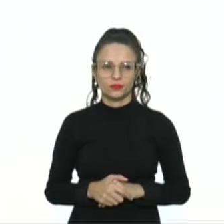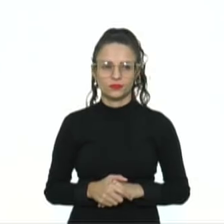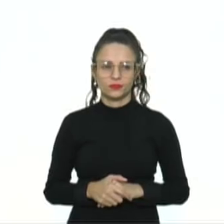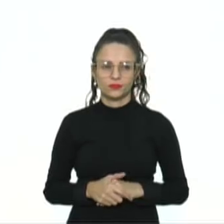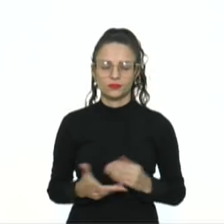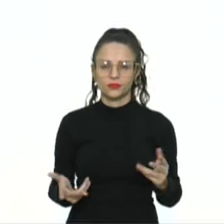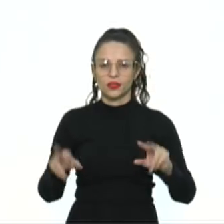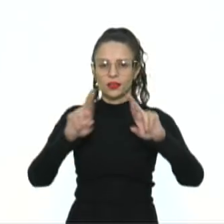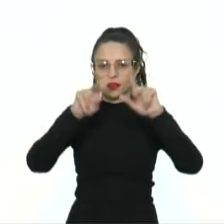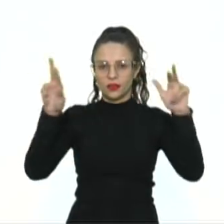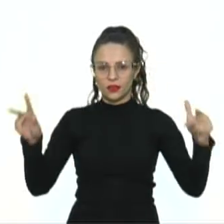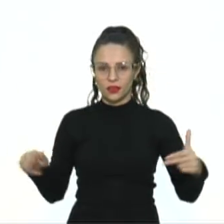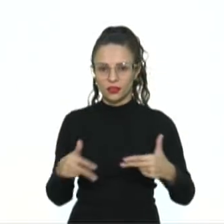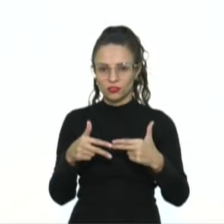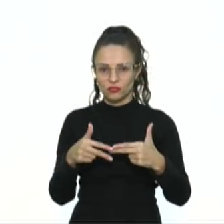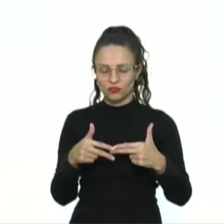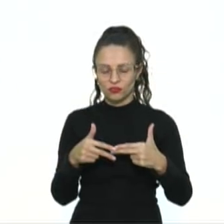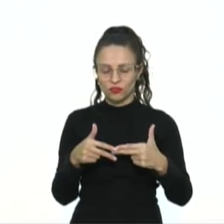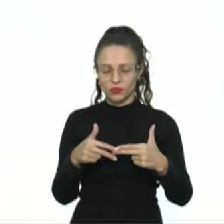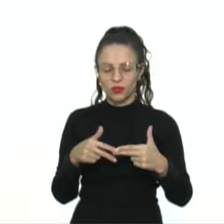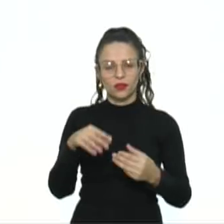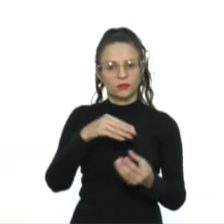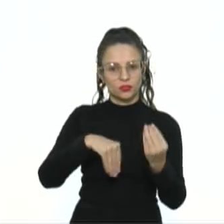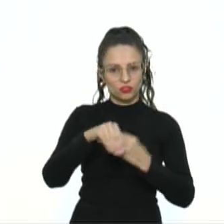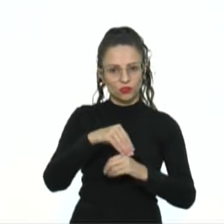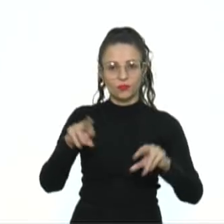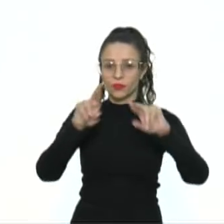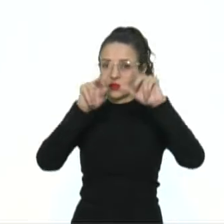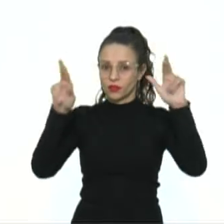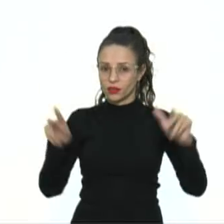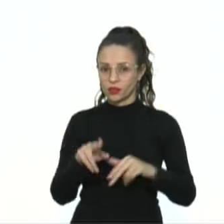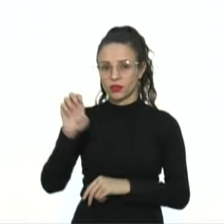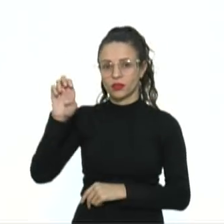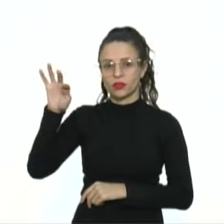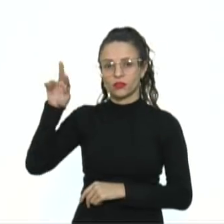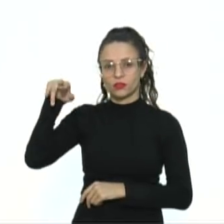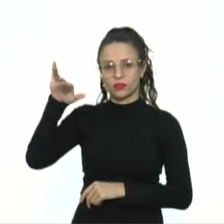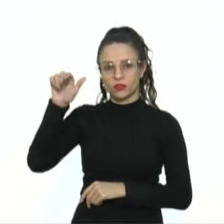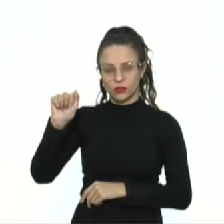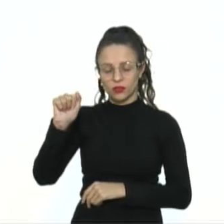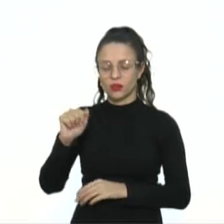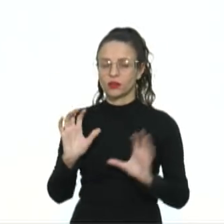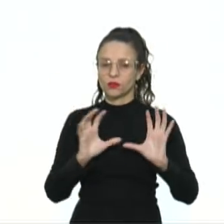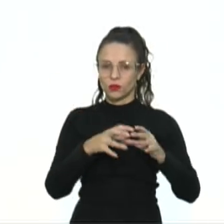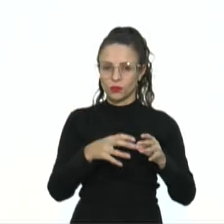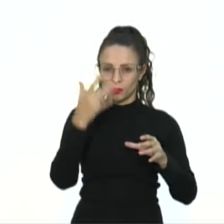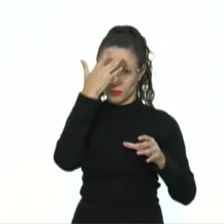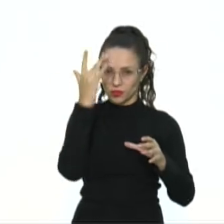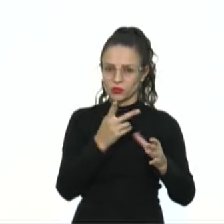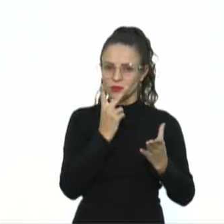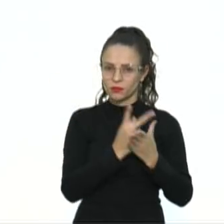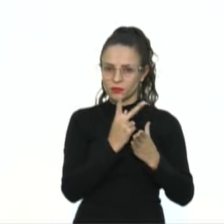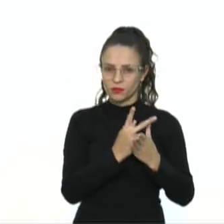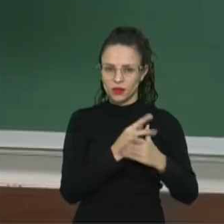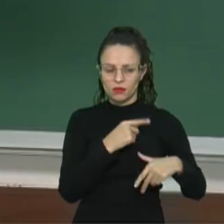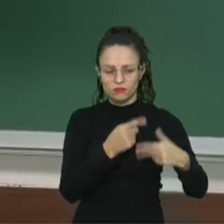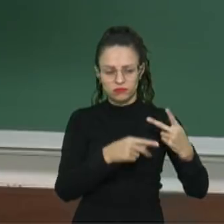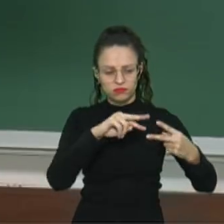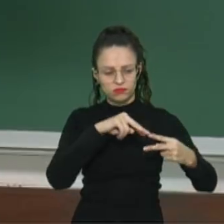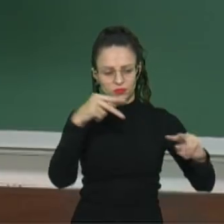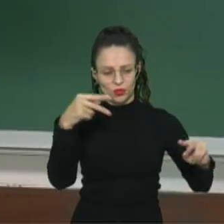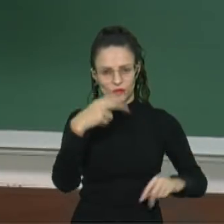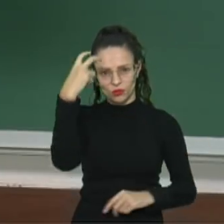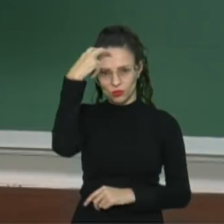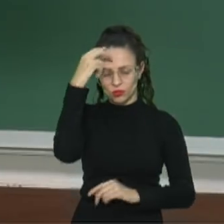Então, etnia e miscigenação. Etnia, grupo de pessoas de mesma origem biológica e cultural, né? Então, que fazem parte